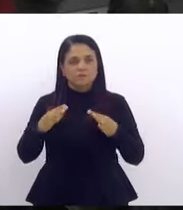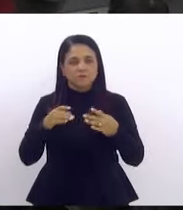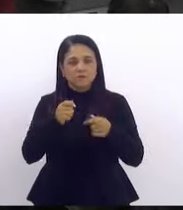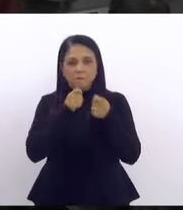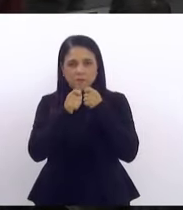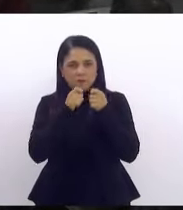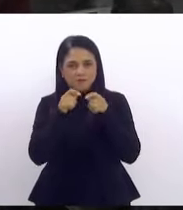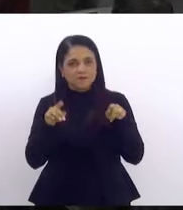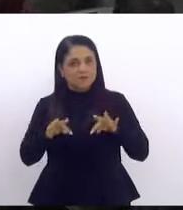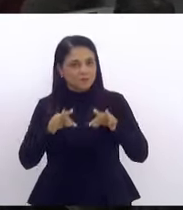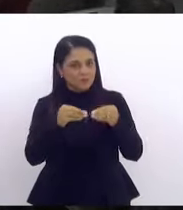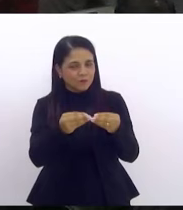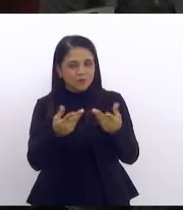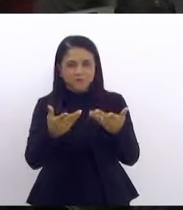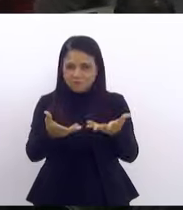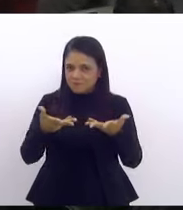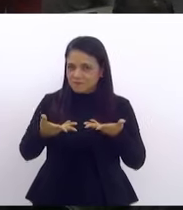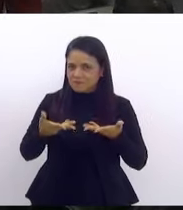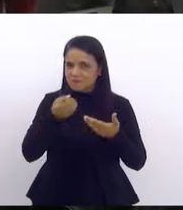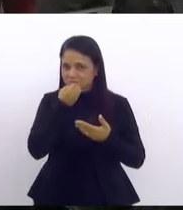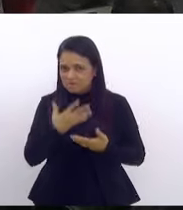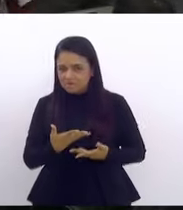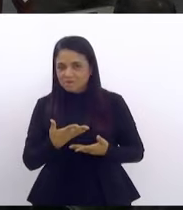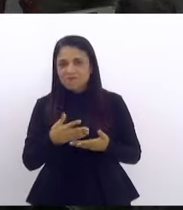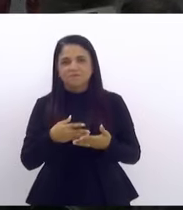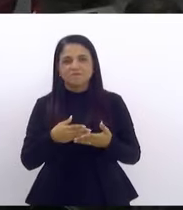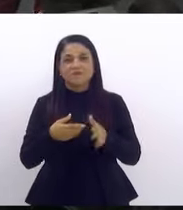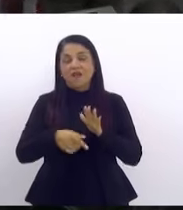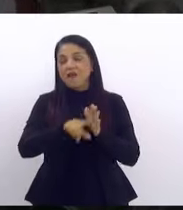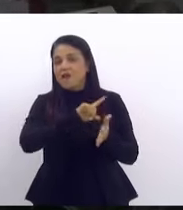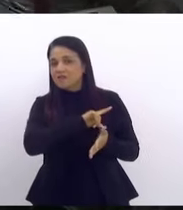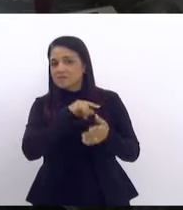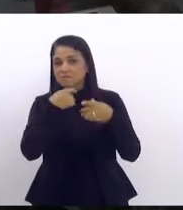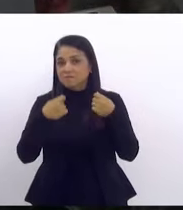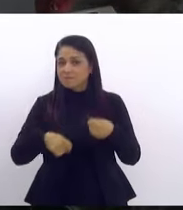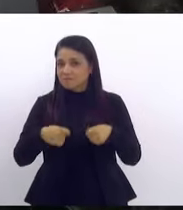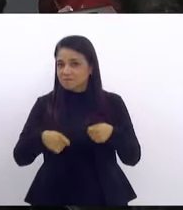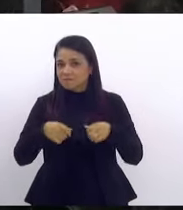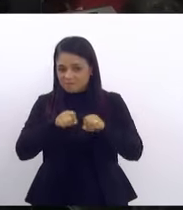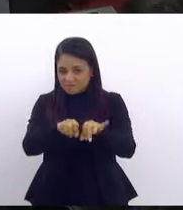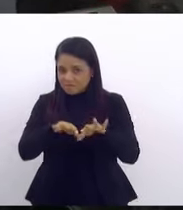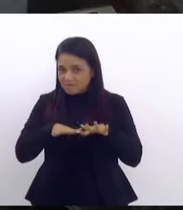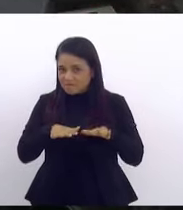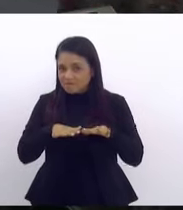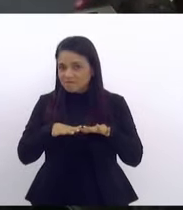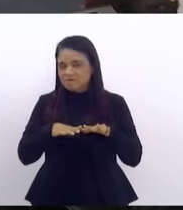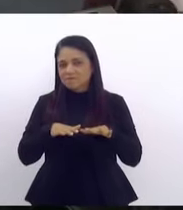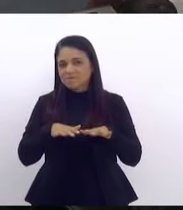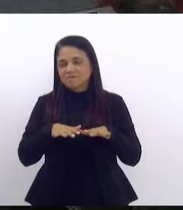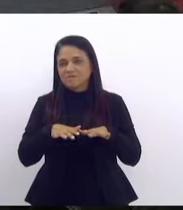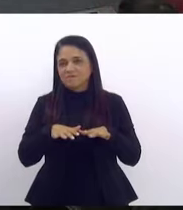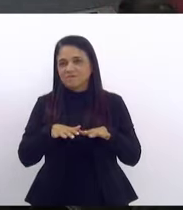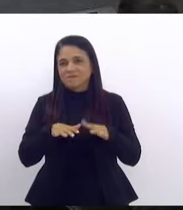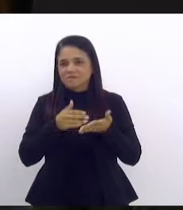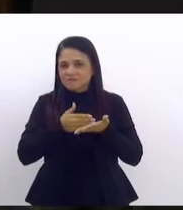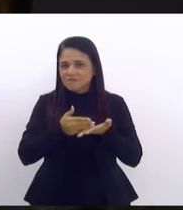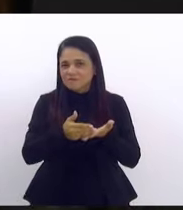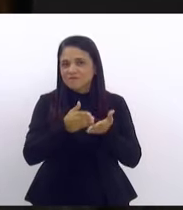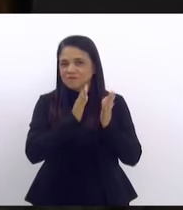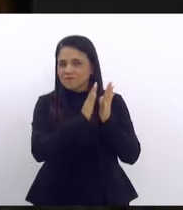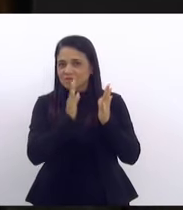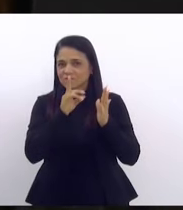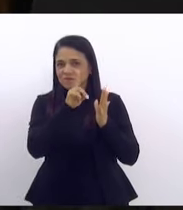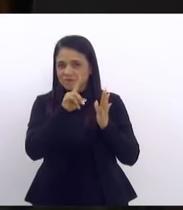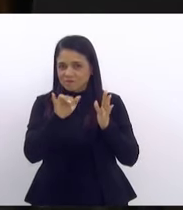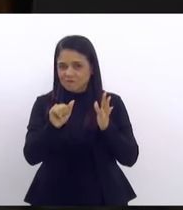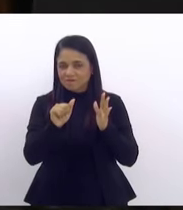imprensa. Sejam todos bem-vindos. Antes da gente dar início à ordem do